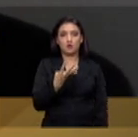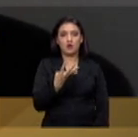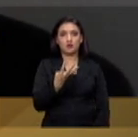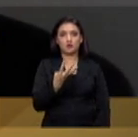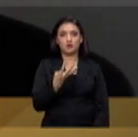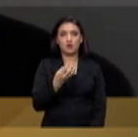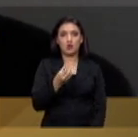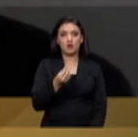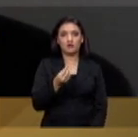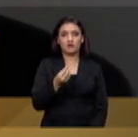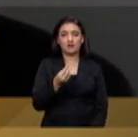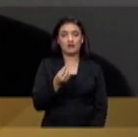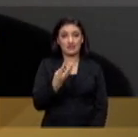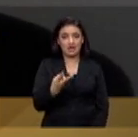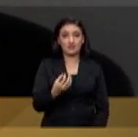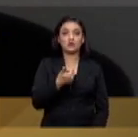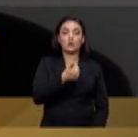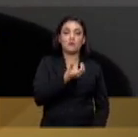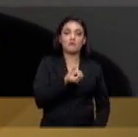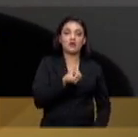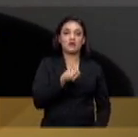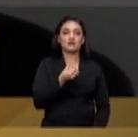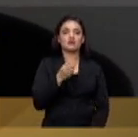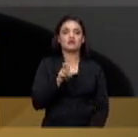164493, 165973,